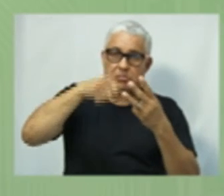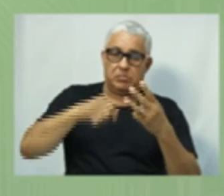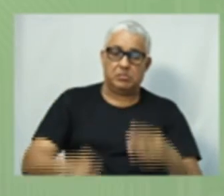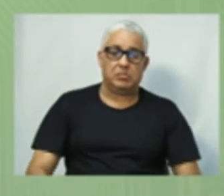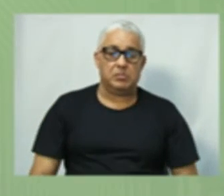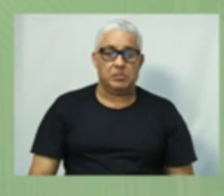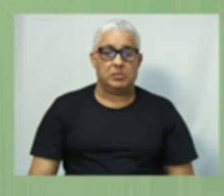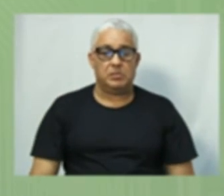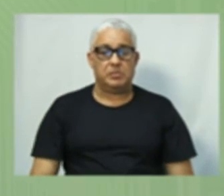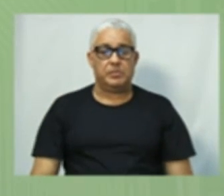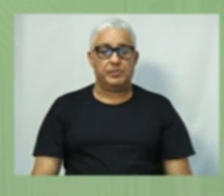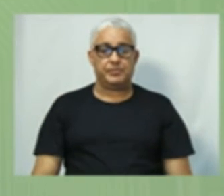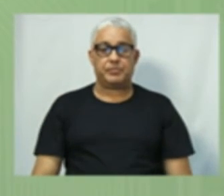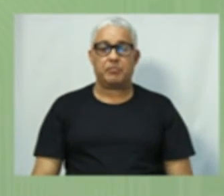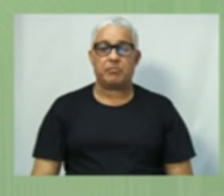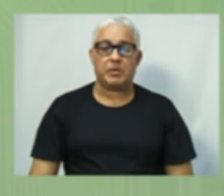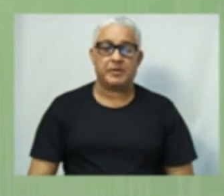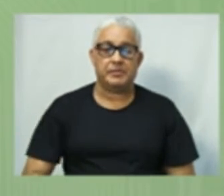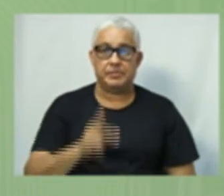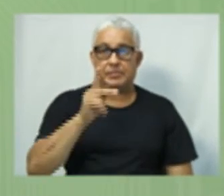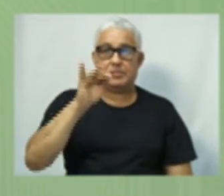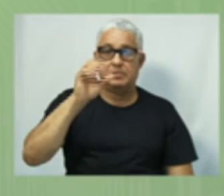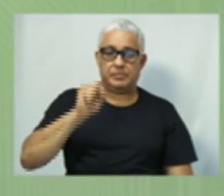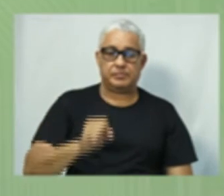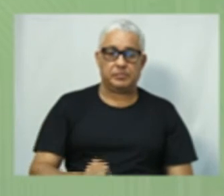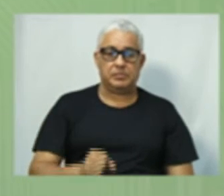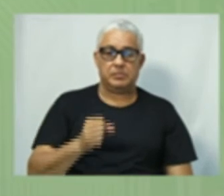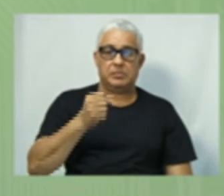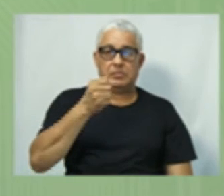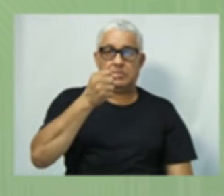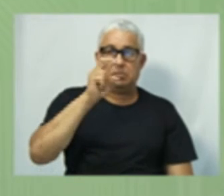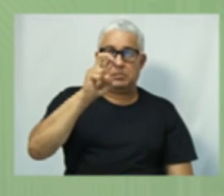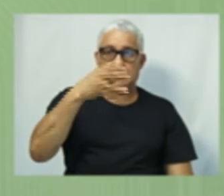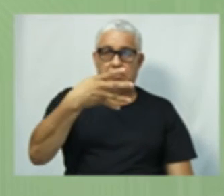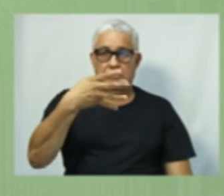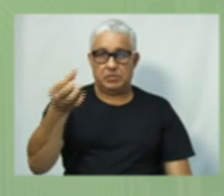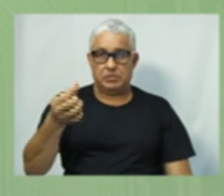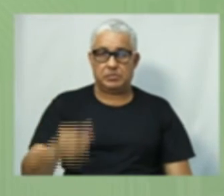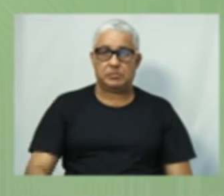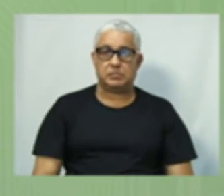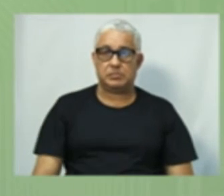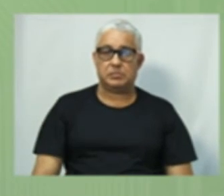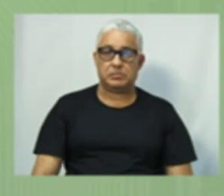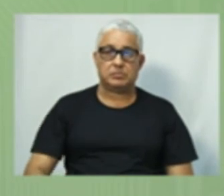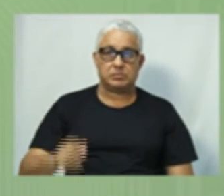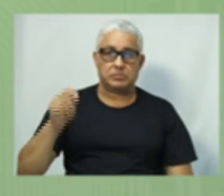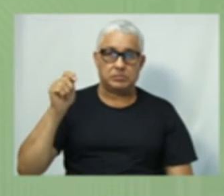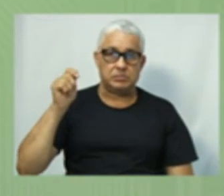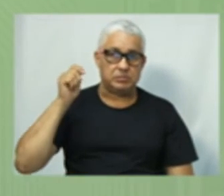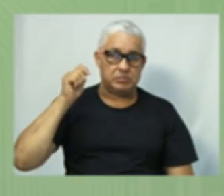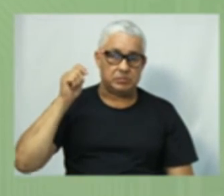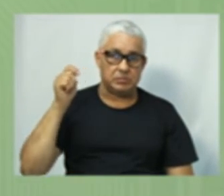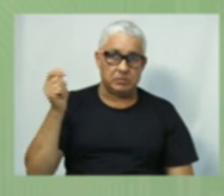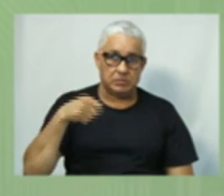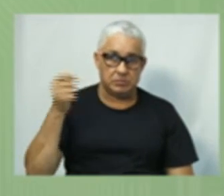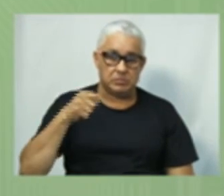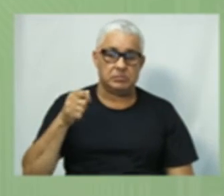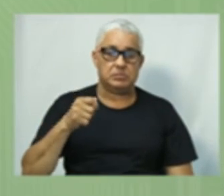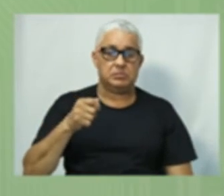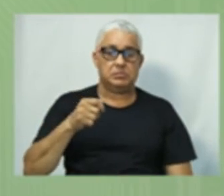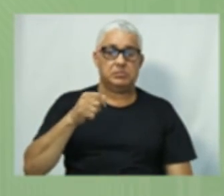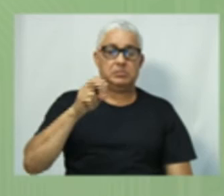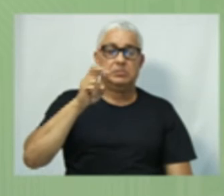ficou? Confere aí. PIS, 546. Agosto,